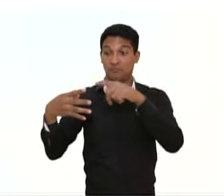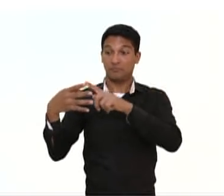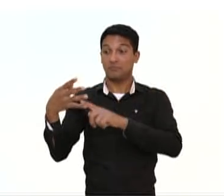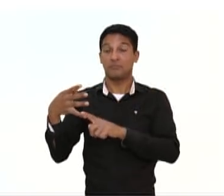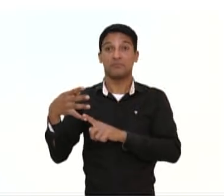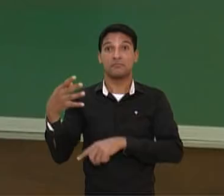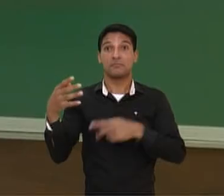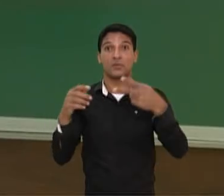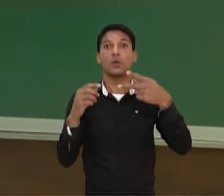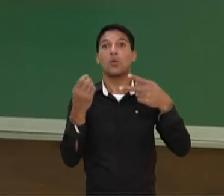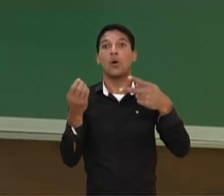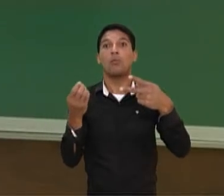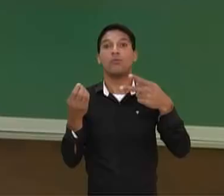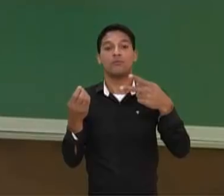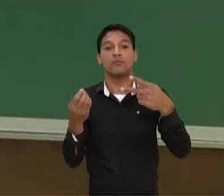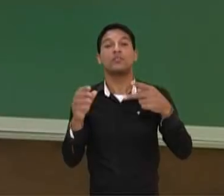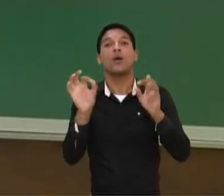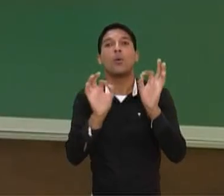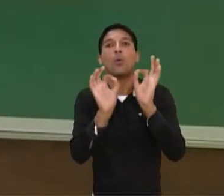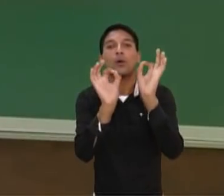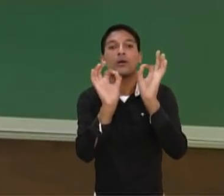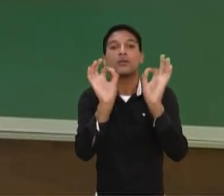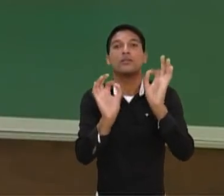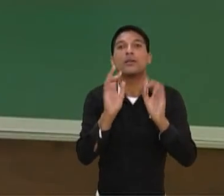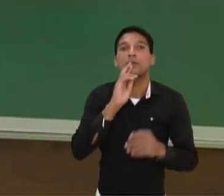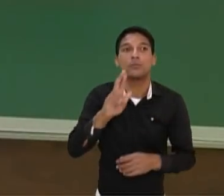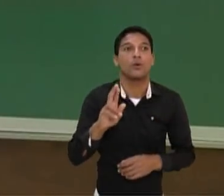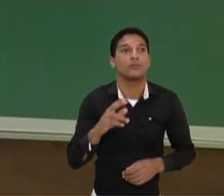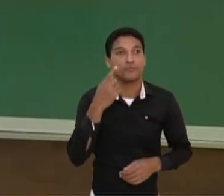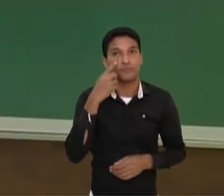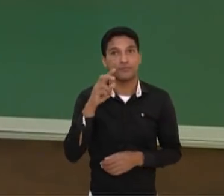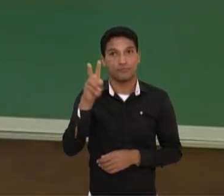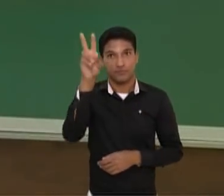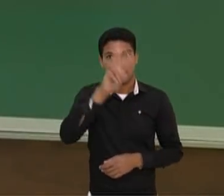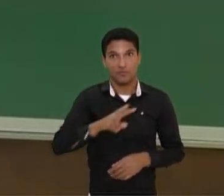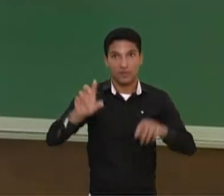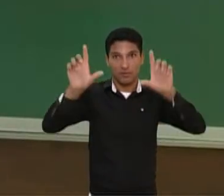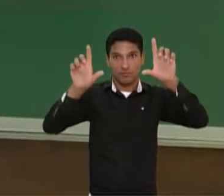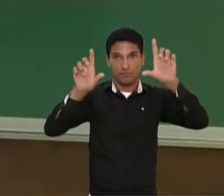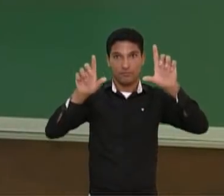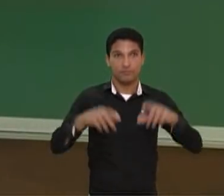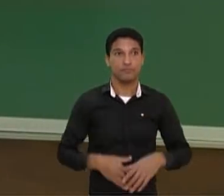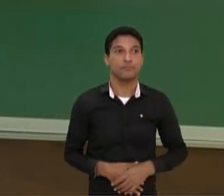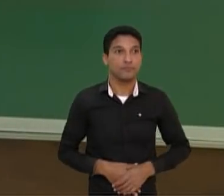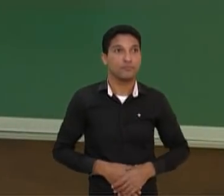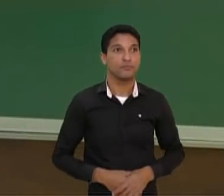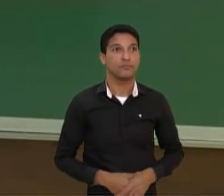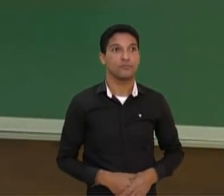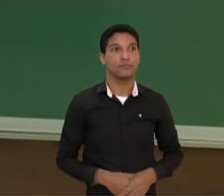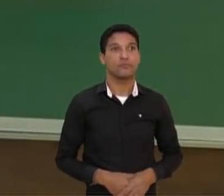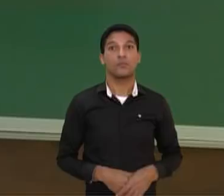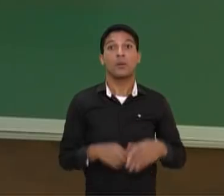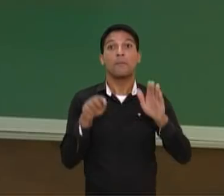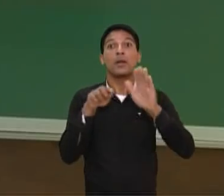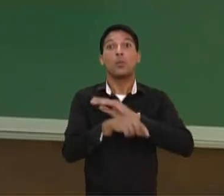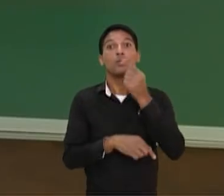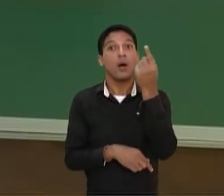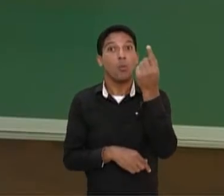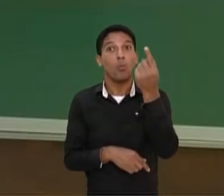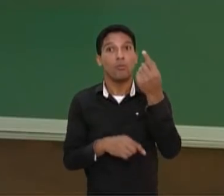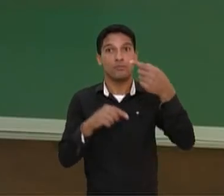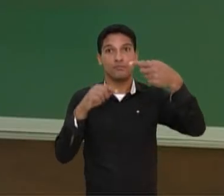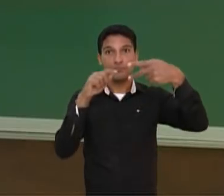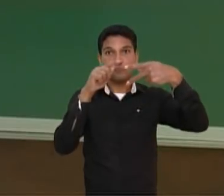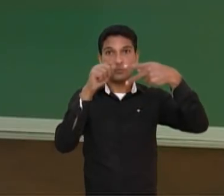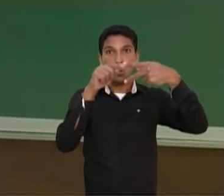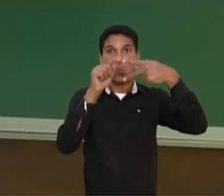Então, como que eu posso montar essas respostas, tá? Vamos lá. Para a pergunta número 1,